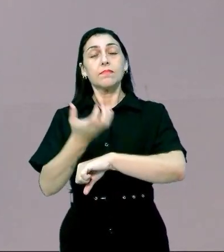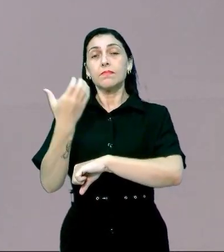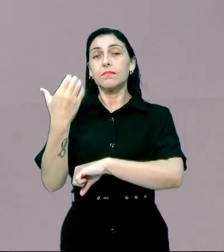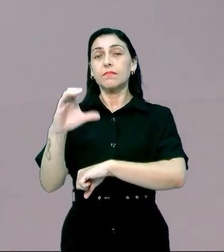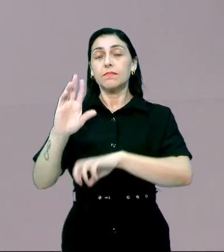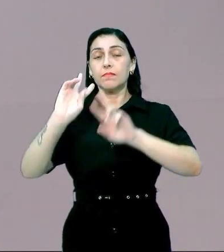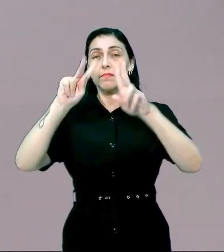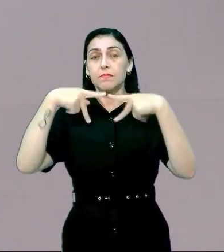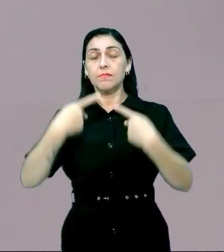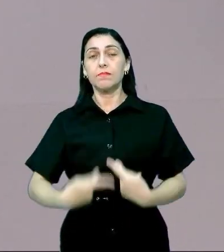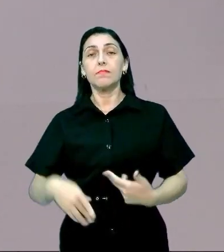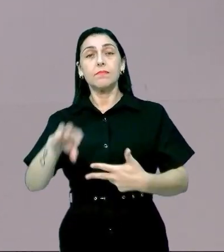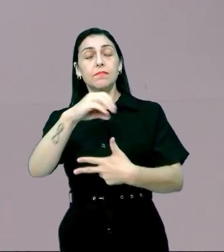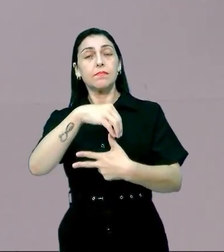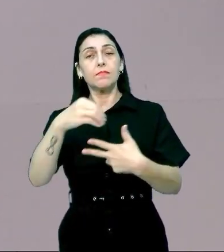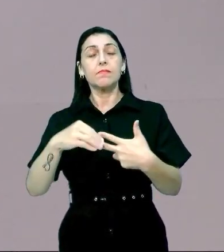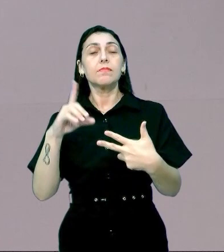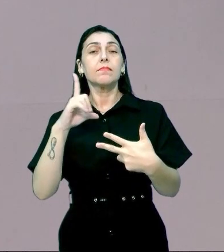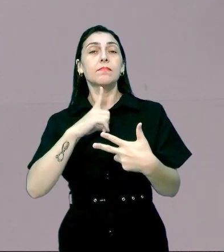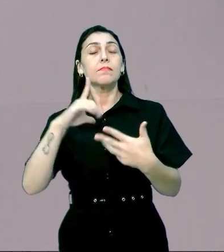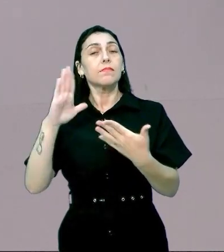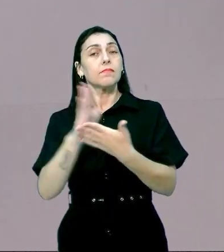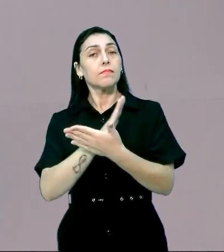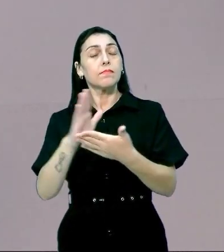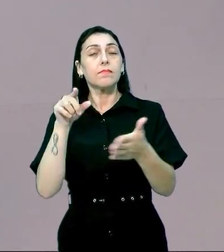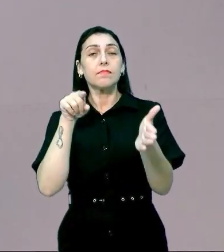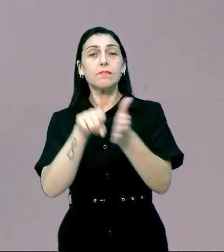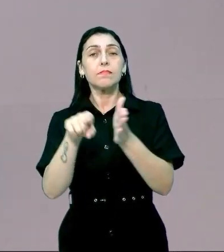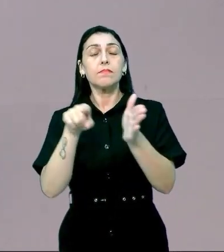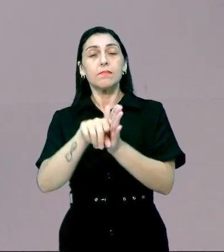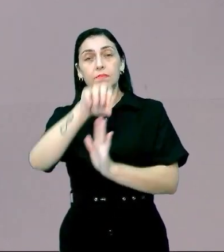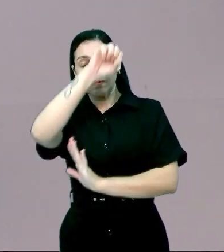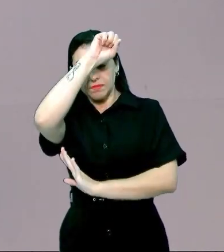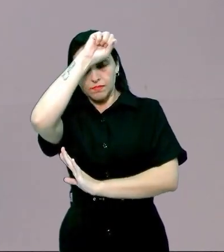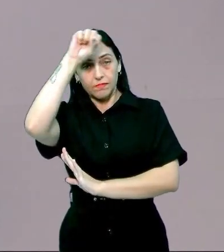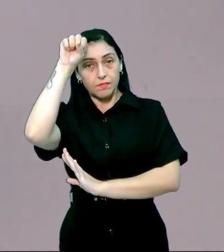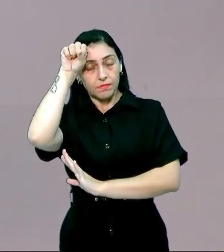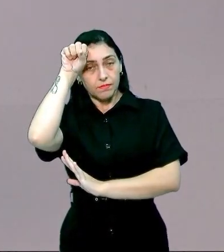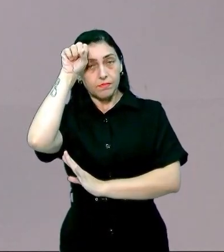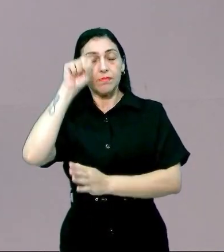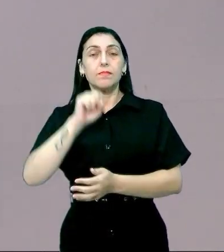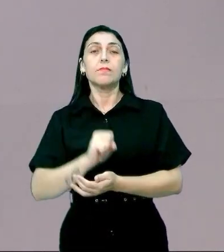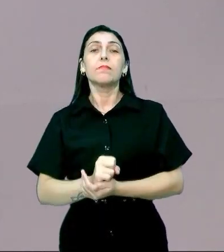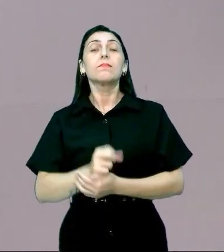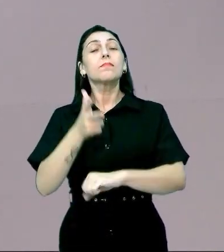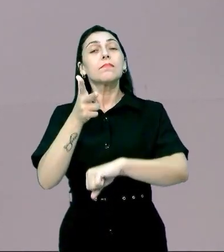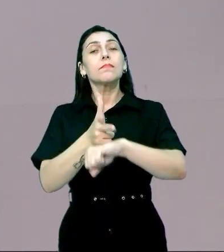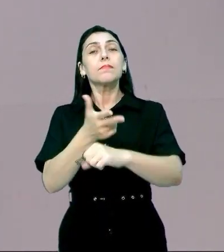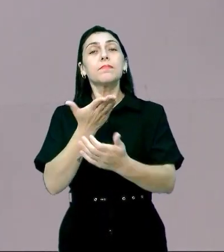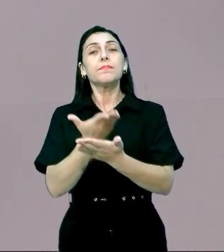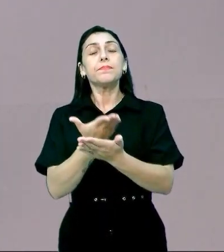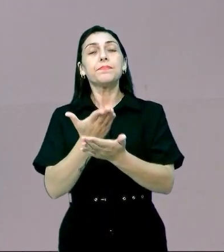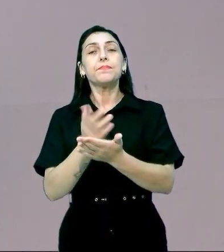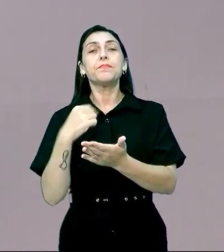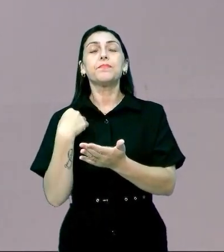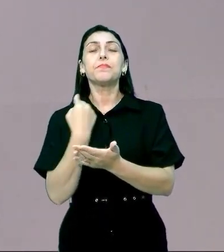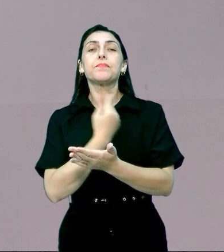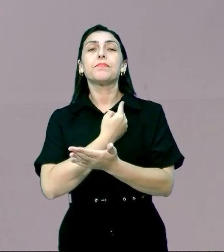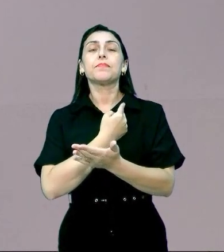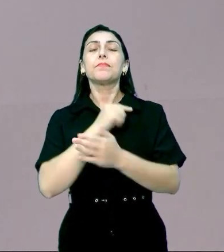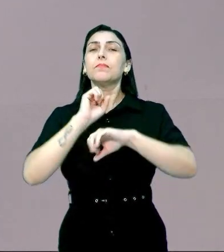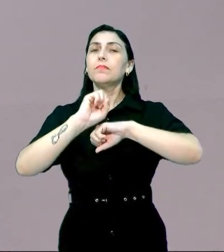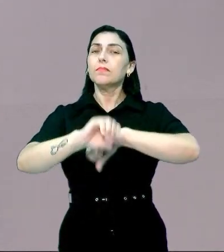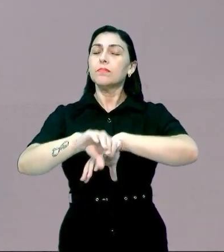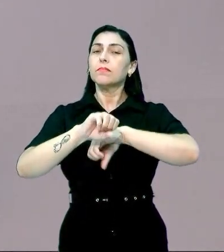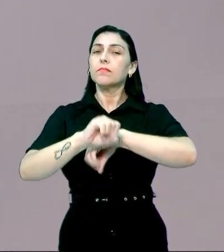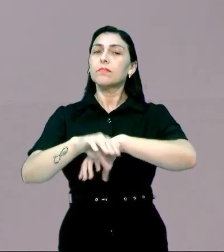Ciências Humanas do Enem, nós temos algumas questões de Sociologia. Nestas videoaulas, nós estamos